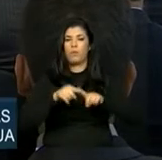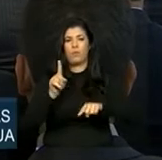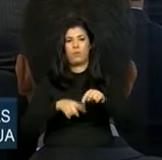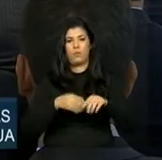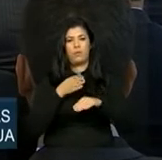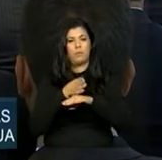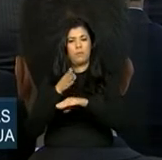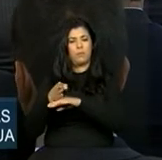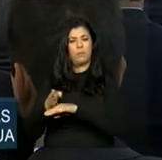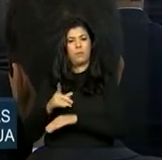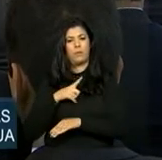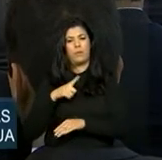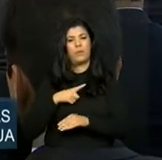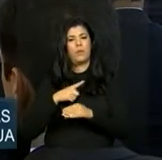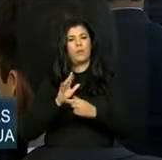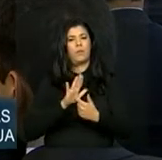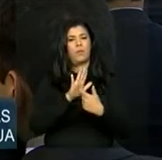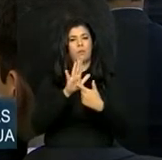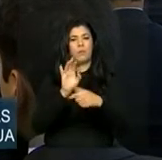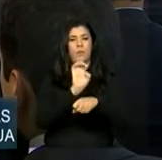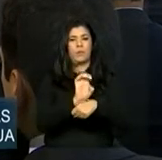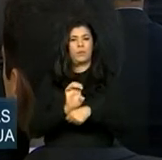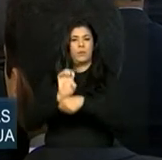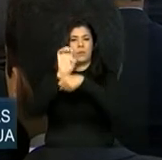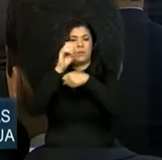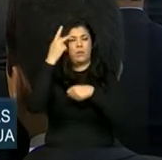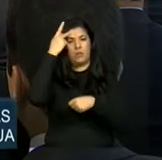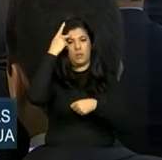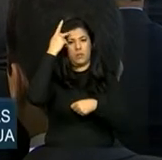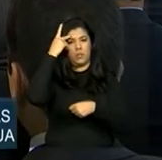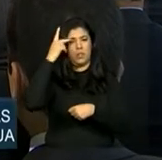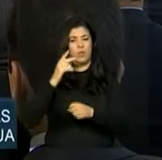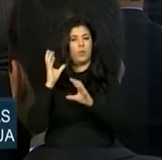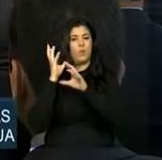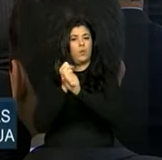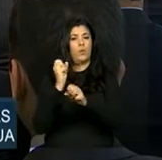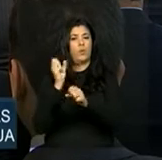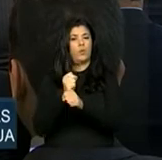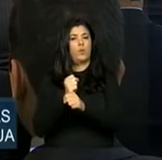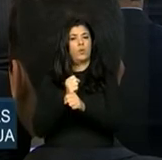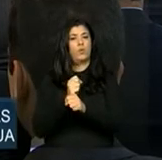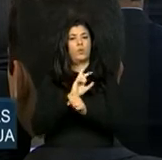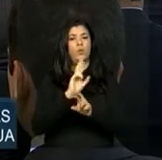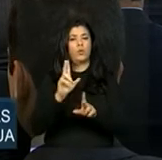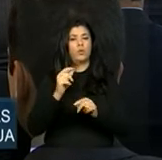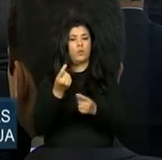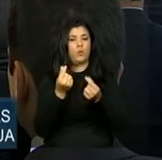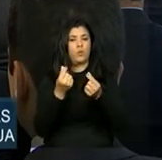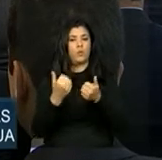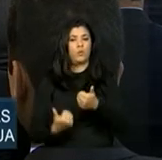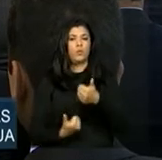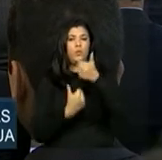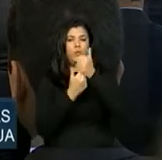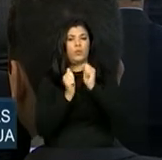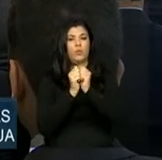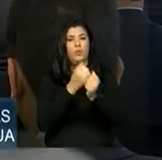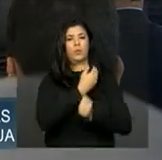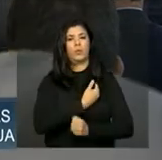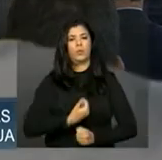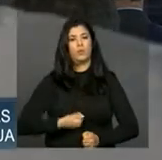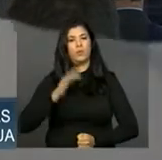que trazem para o estado de São Paulo a soma desses investimentos o apoio do governo